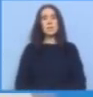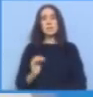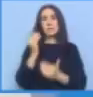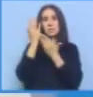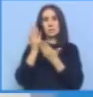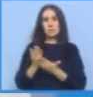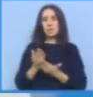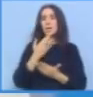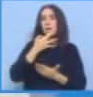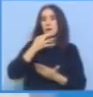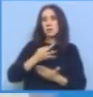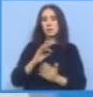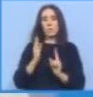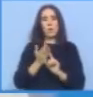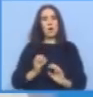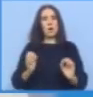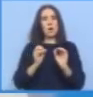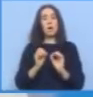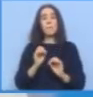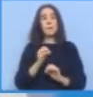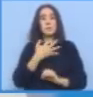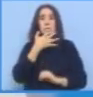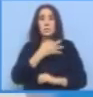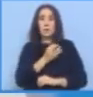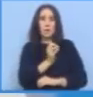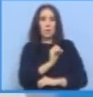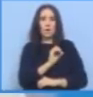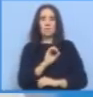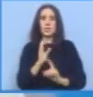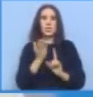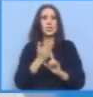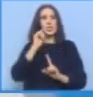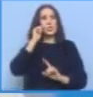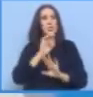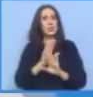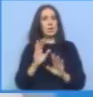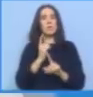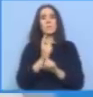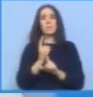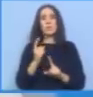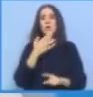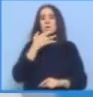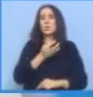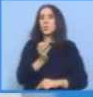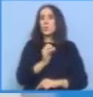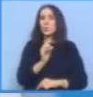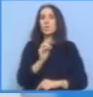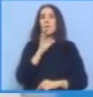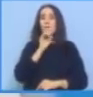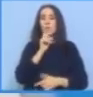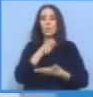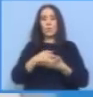não é condenado, mas quem não acredita já está condenado, porque não acreditou no nome do